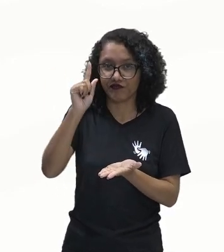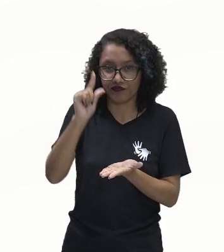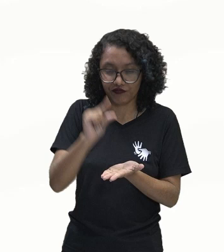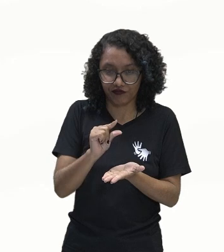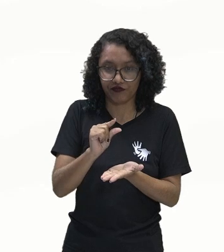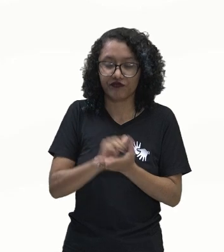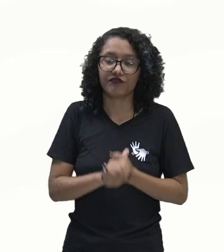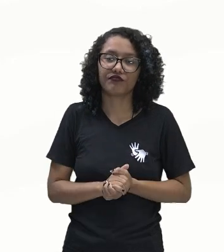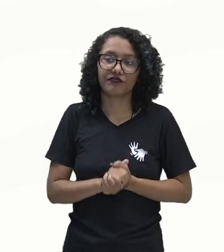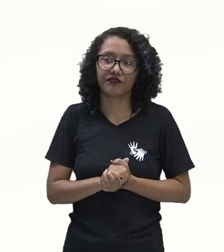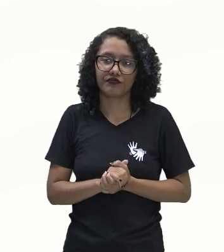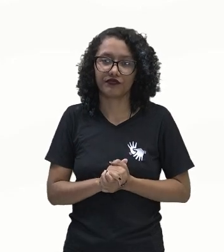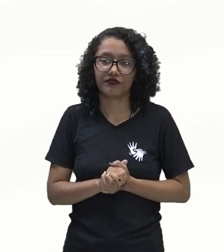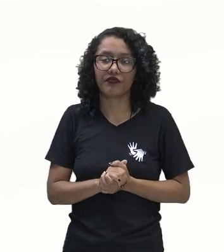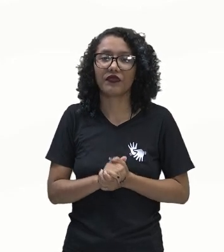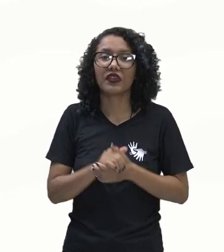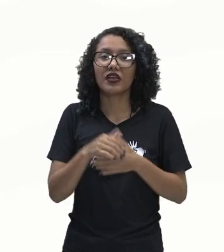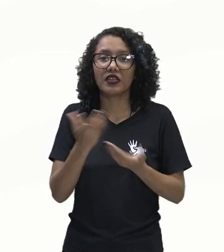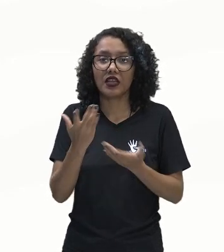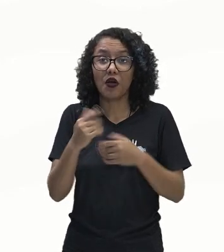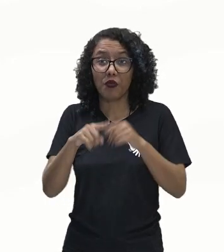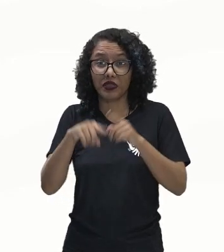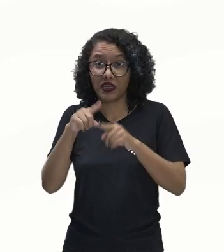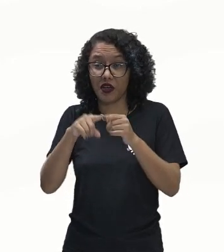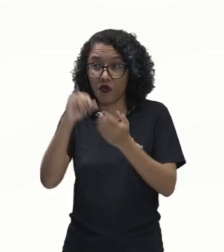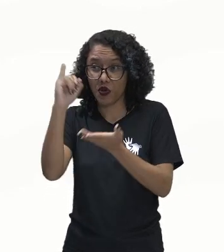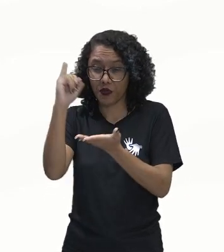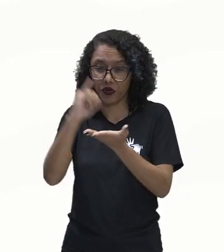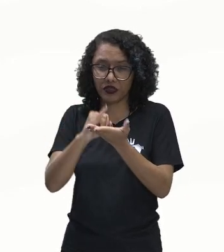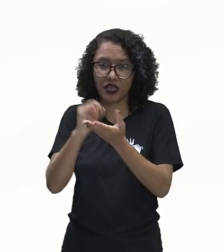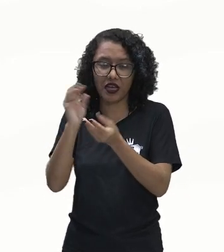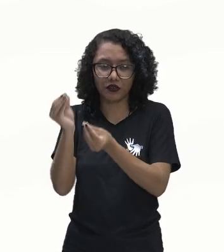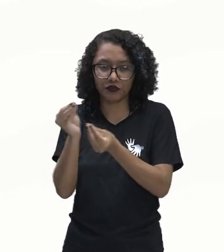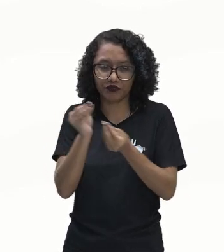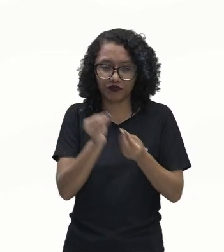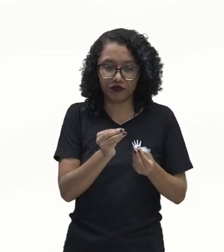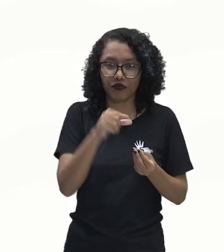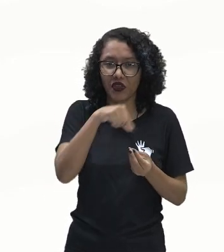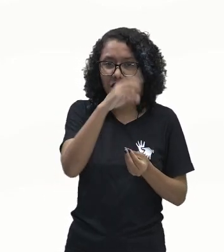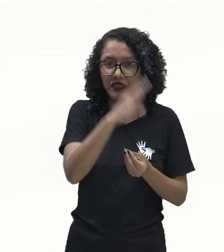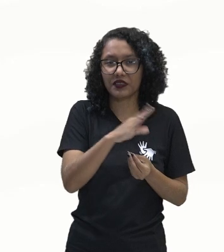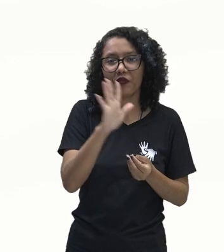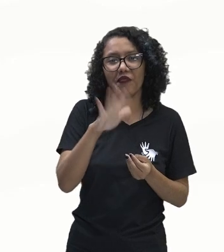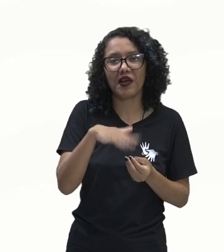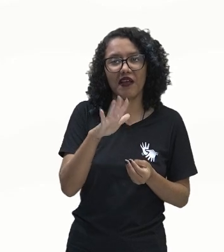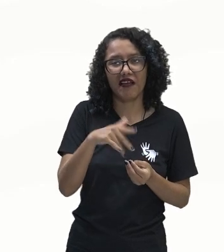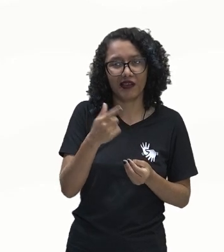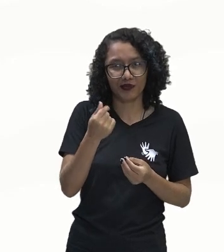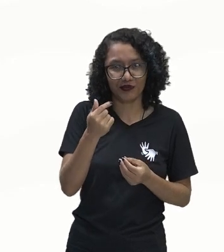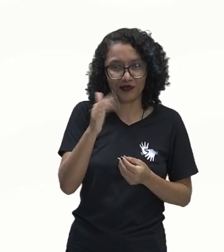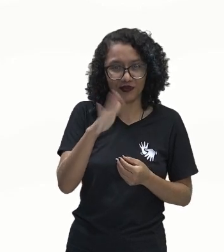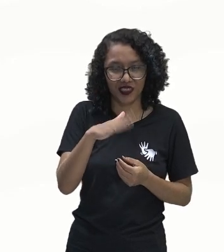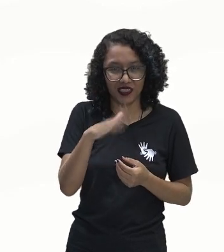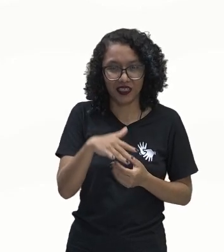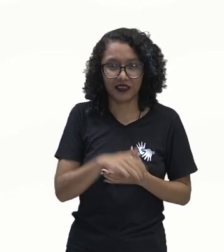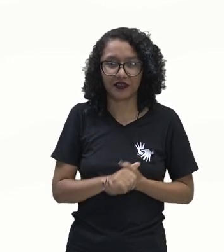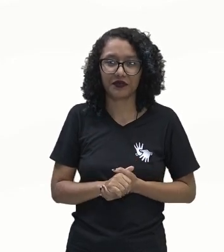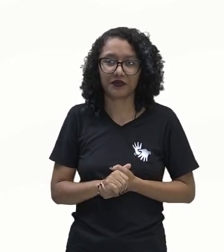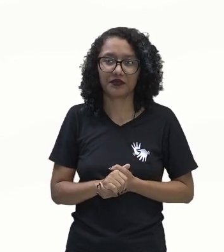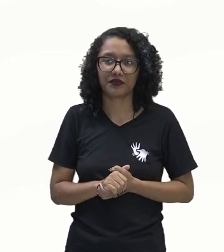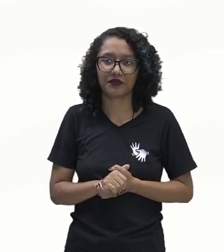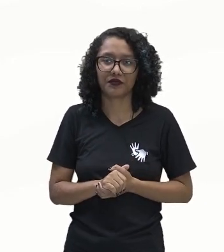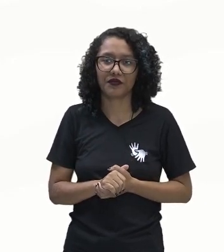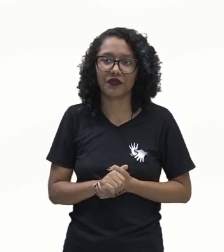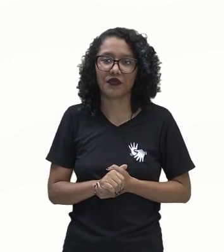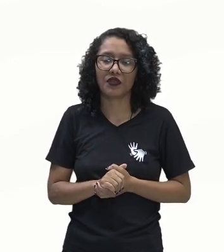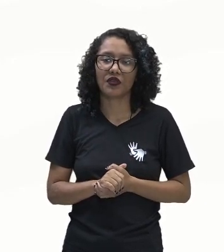eles chegariam ao Brasil com preço mais barato. E isso vai ocasionar, né, o desestímulo,